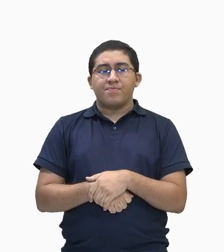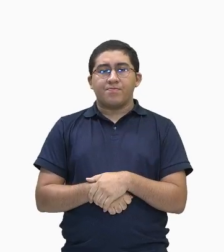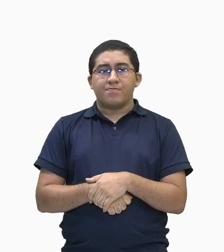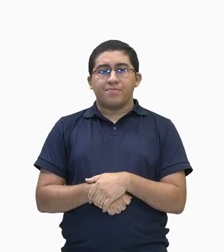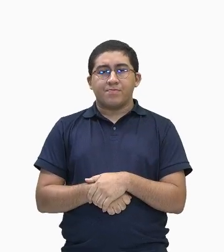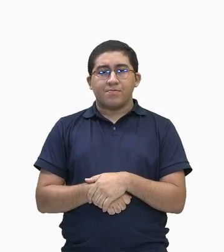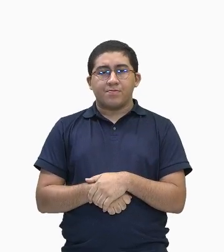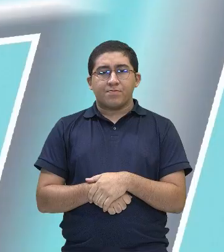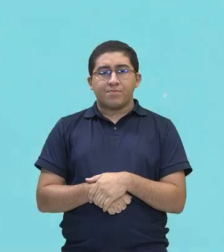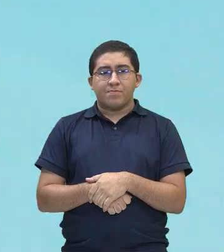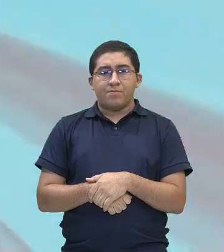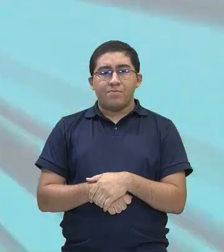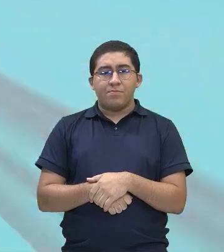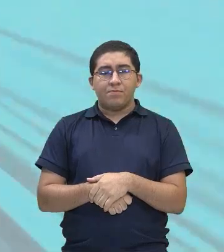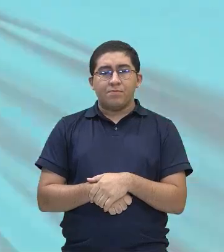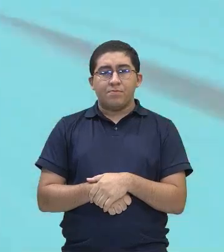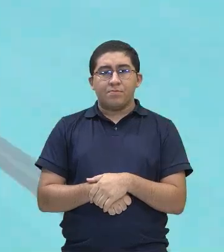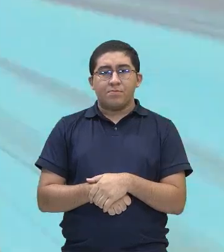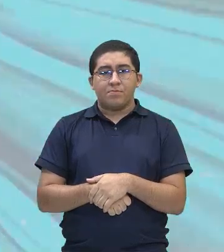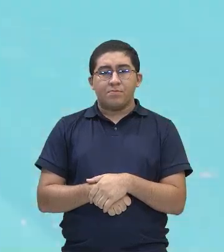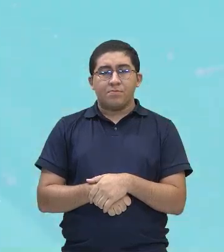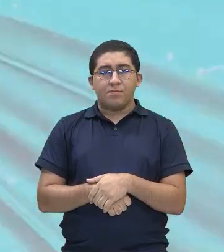go!